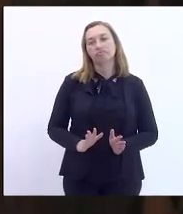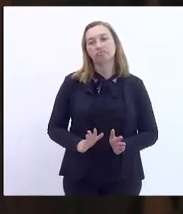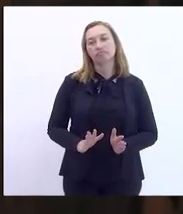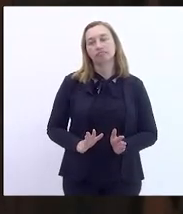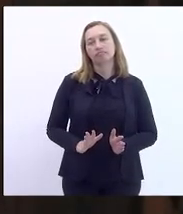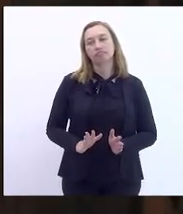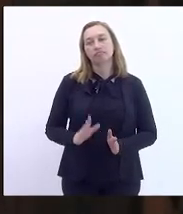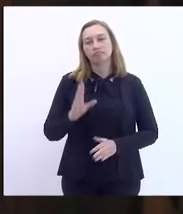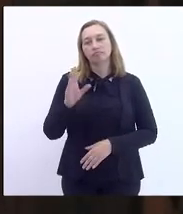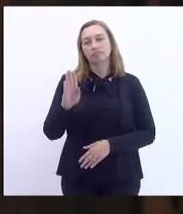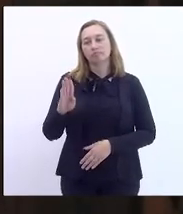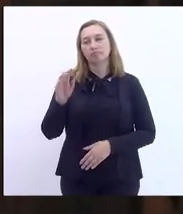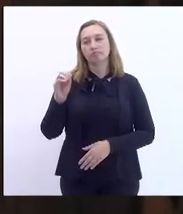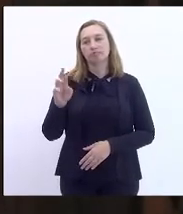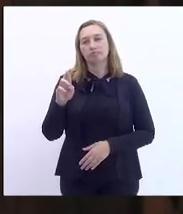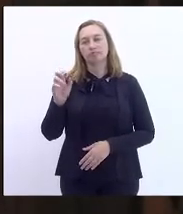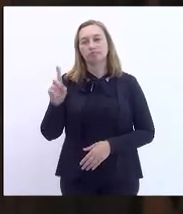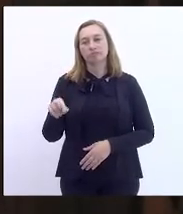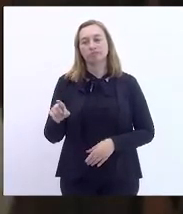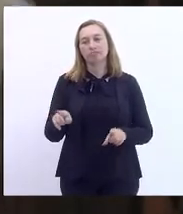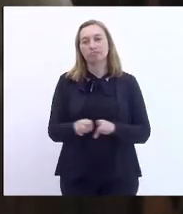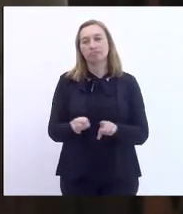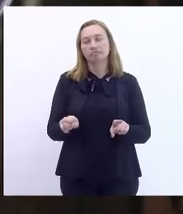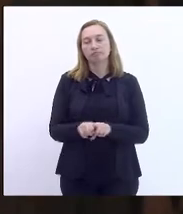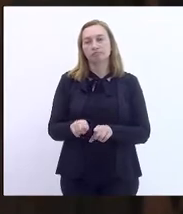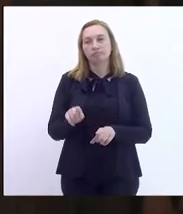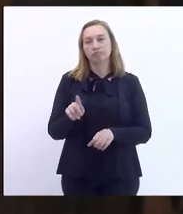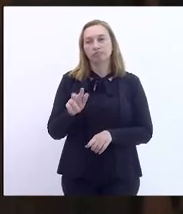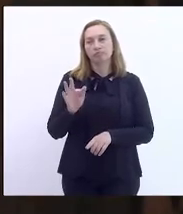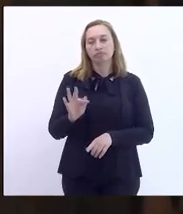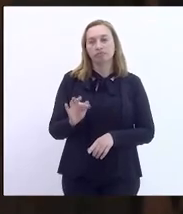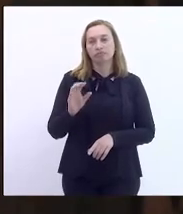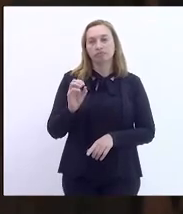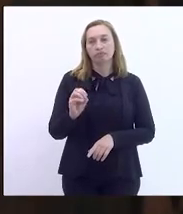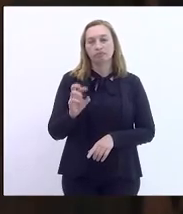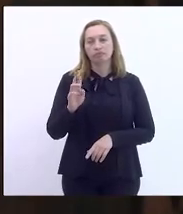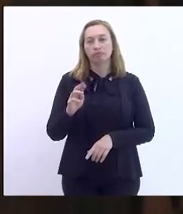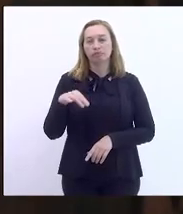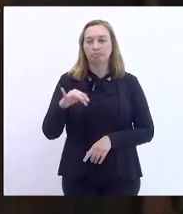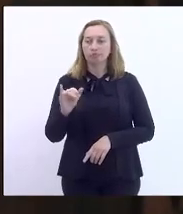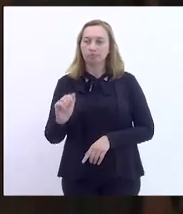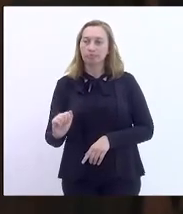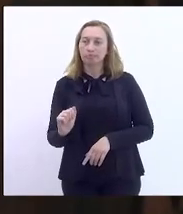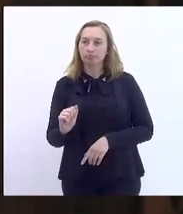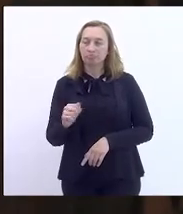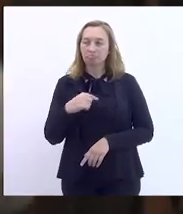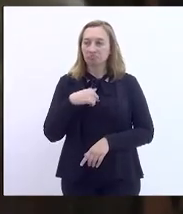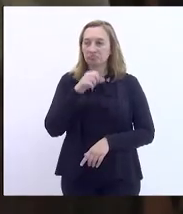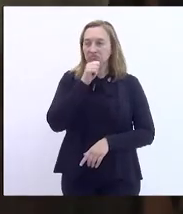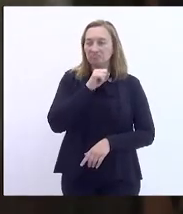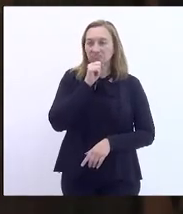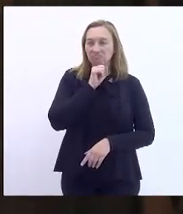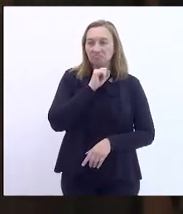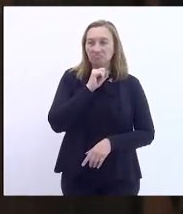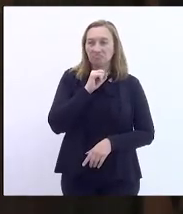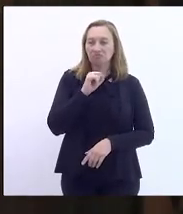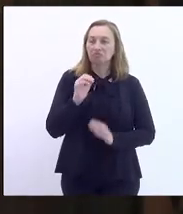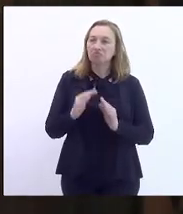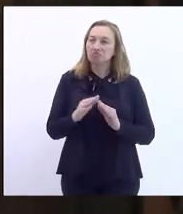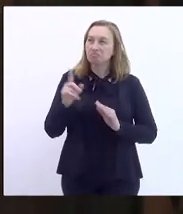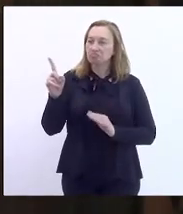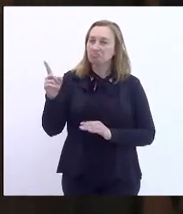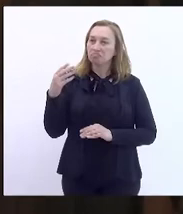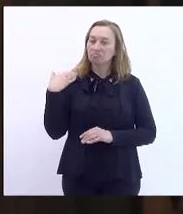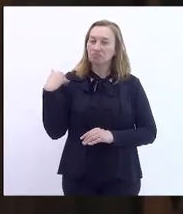juntinho do Borel e da formiga e há um quarto de século velho para caramba né moro